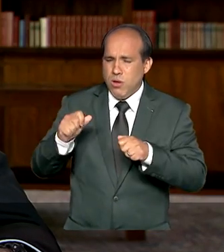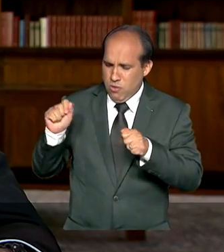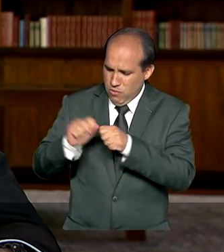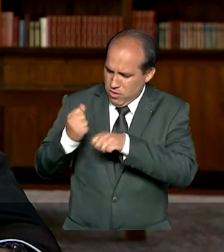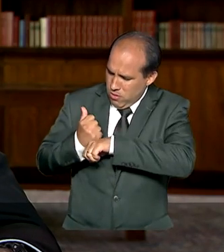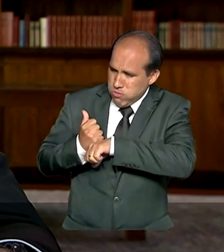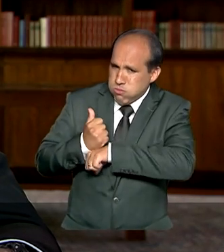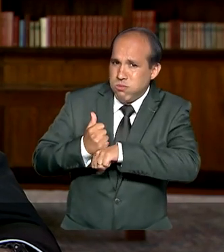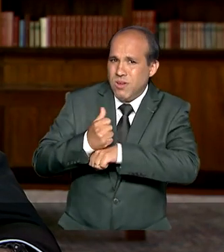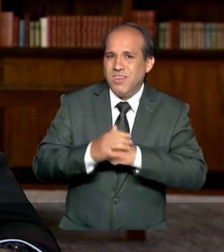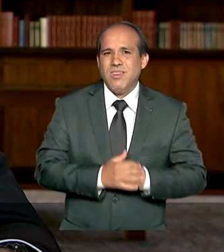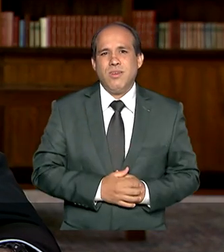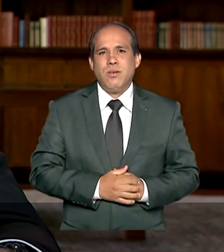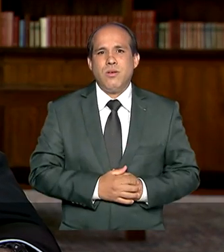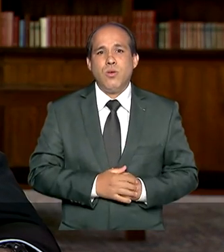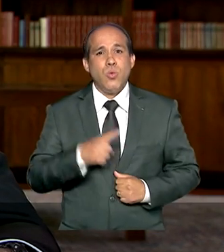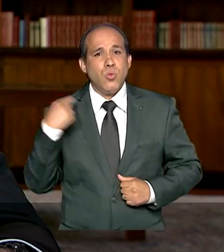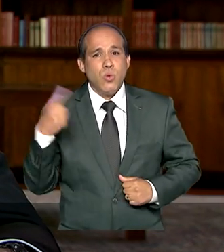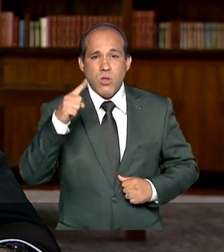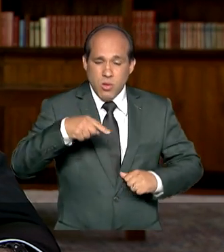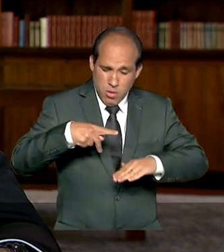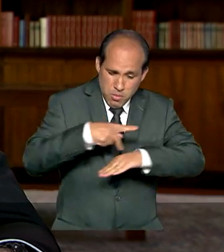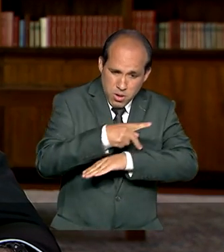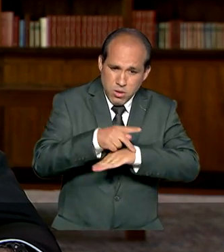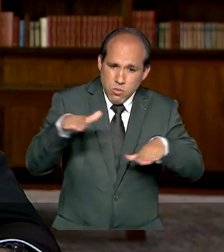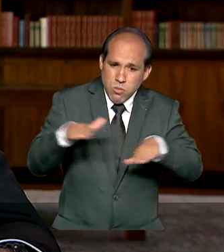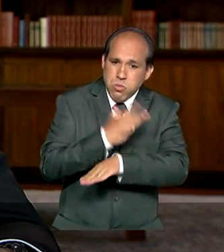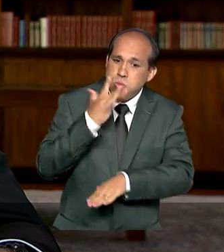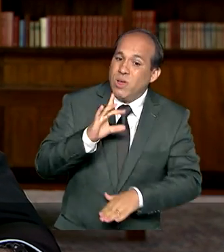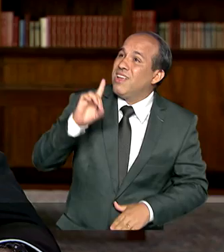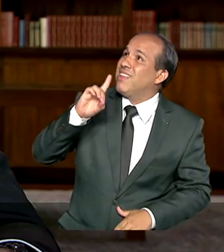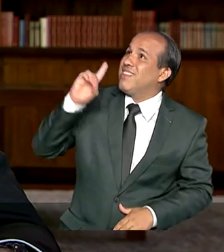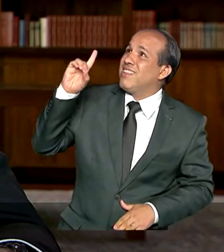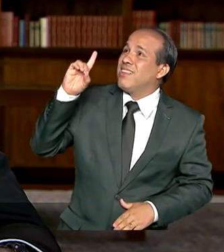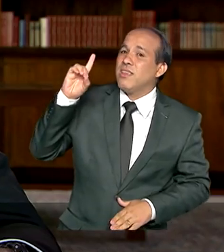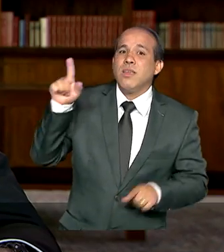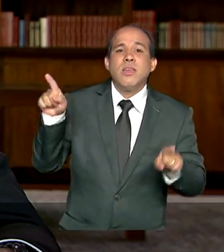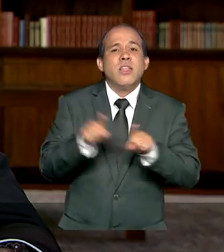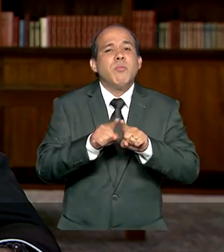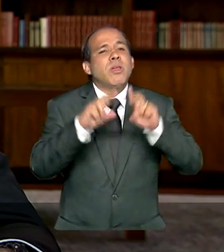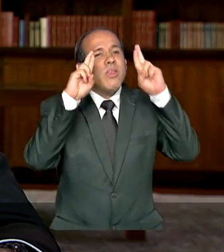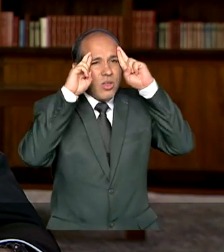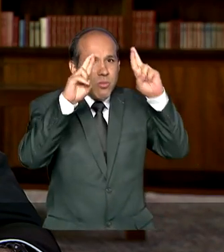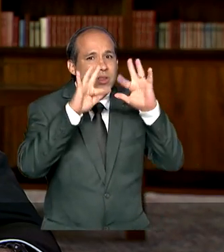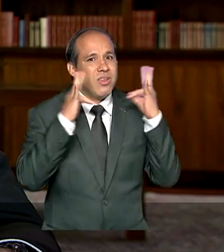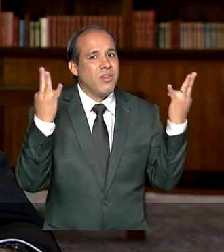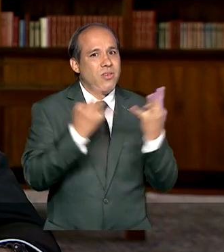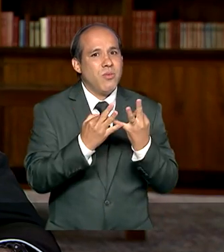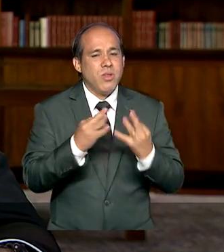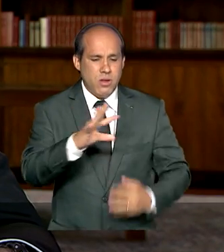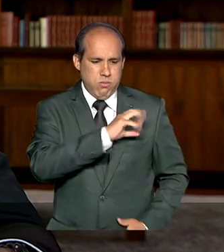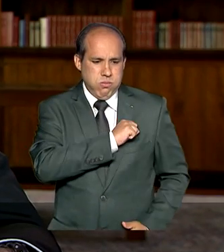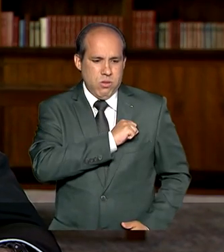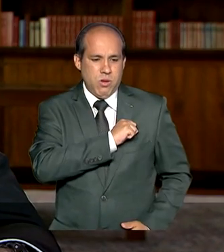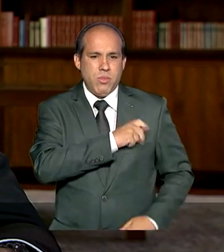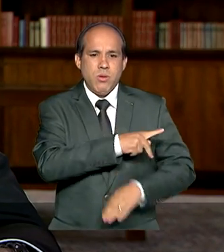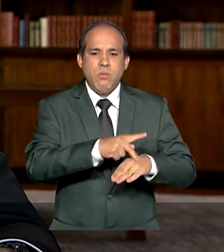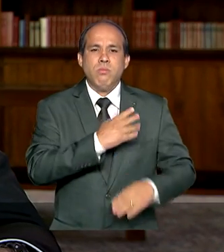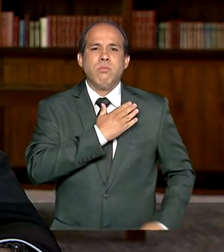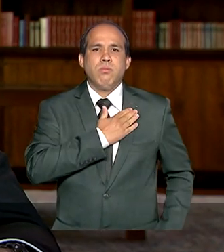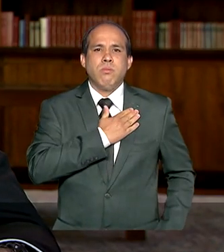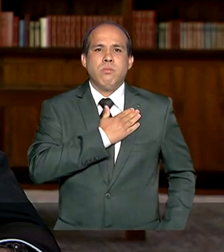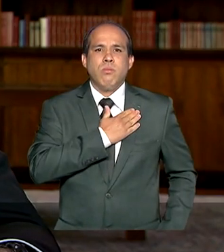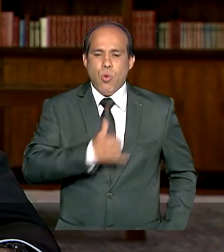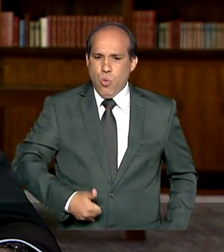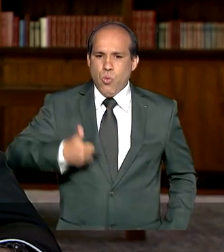fazer melhor somos uma nação temente a Deus que respeita a família e que ama a sua